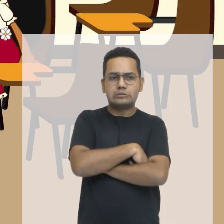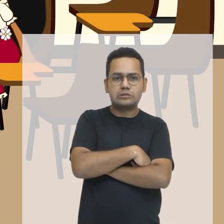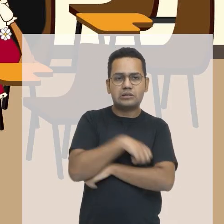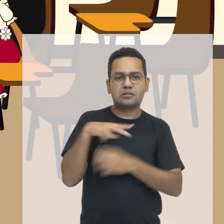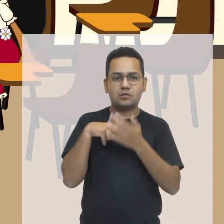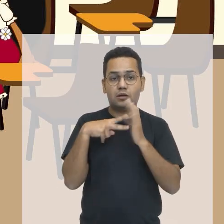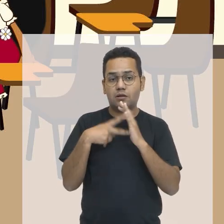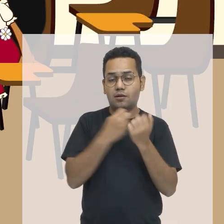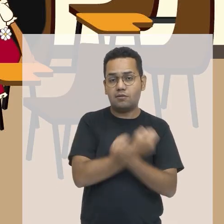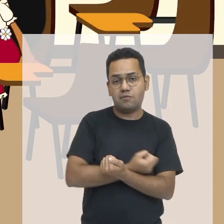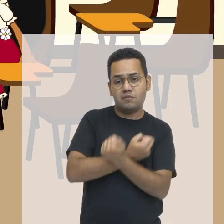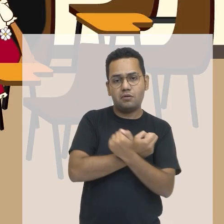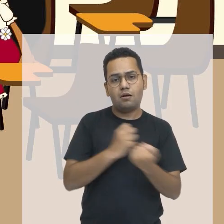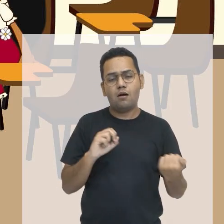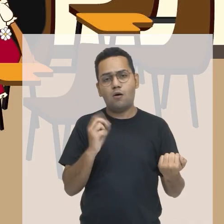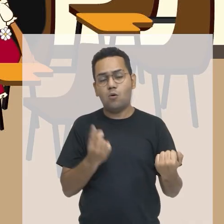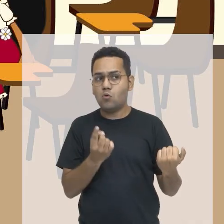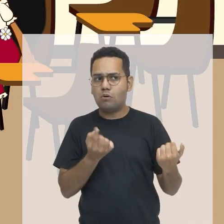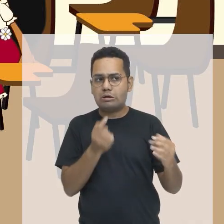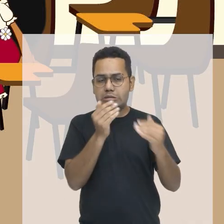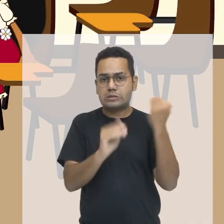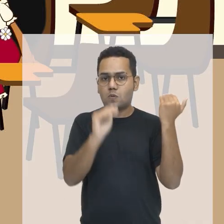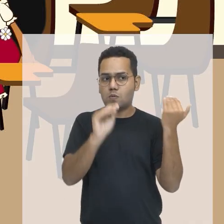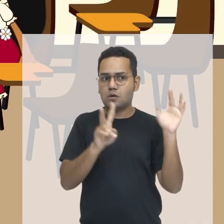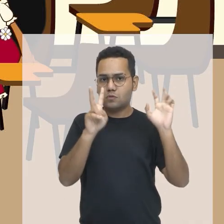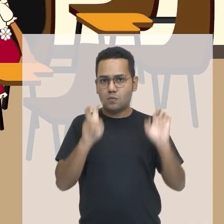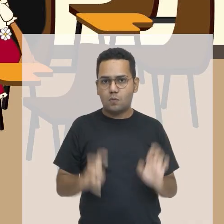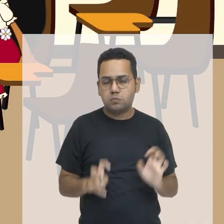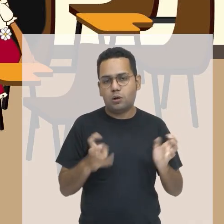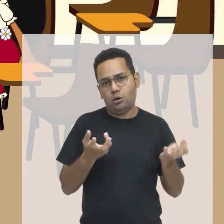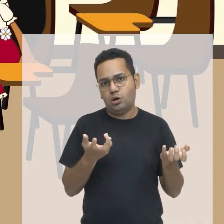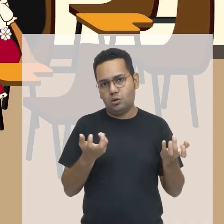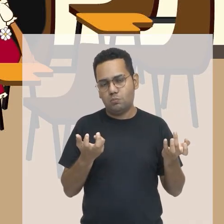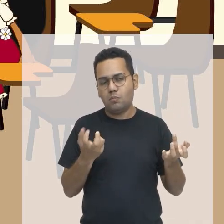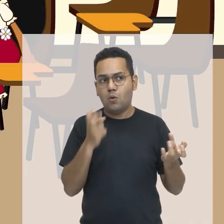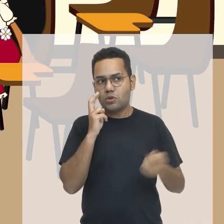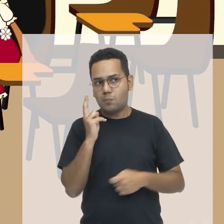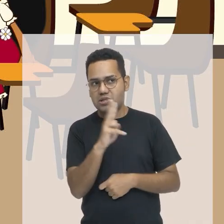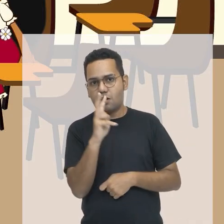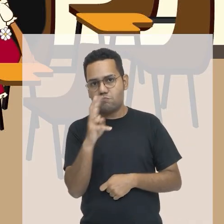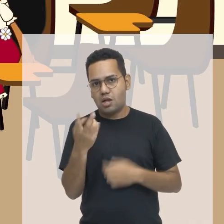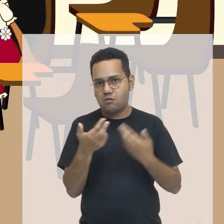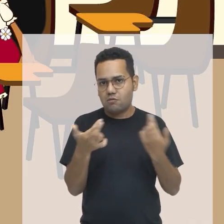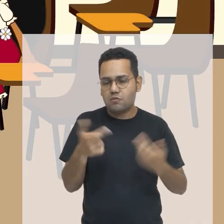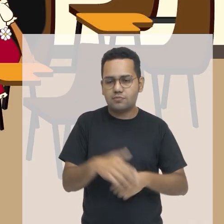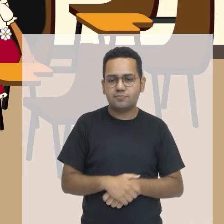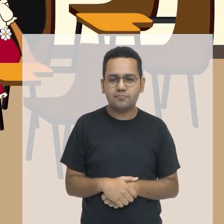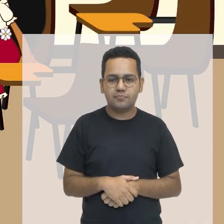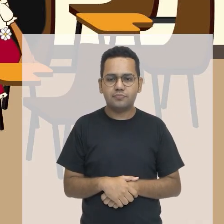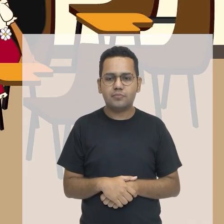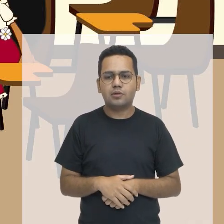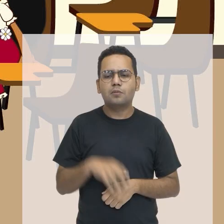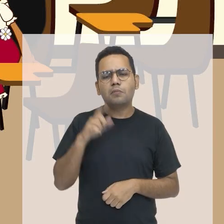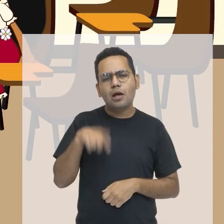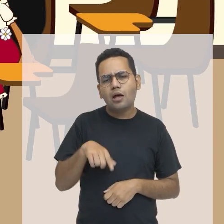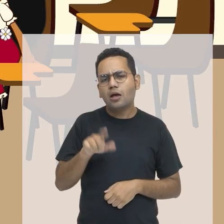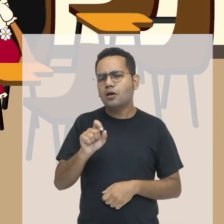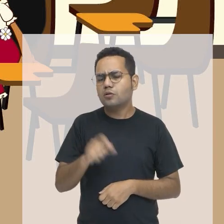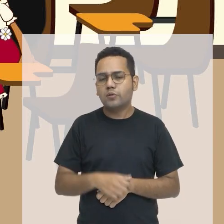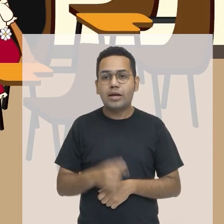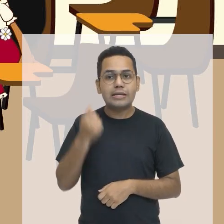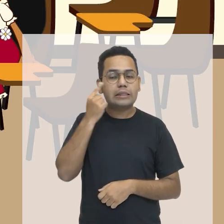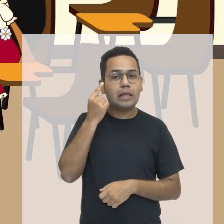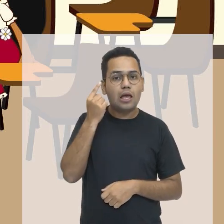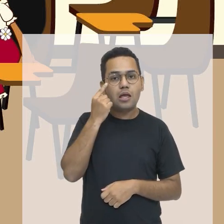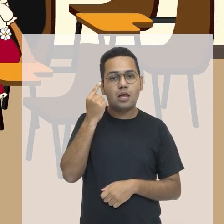então total desacordo com o que está vendo ali, né, está no local onde ele não gostaria. E esses são uma das suposições, né,